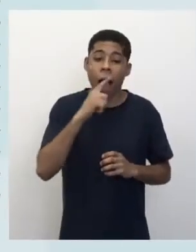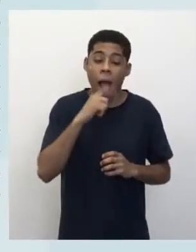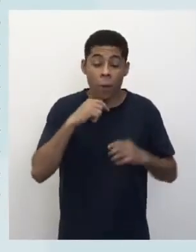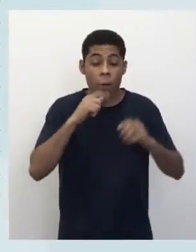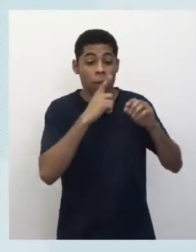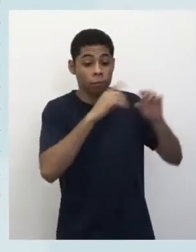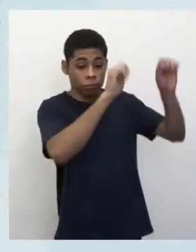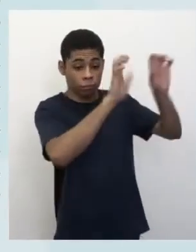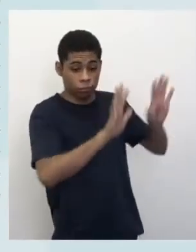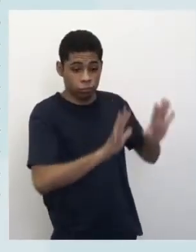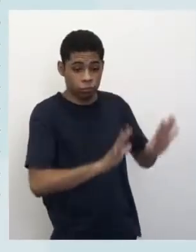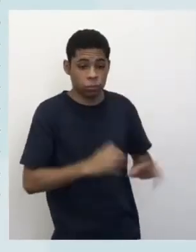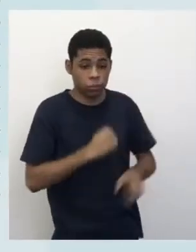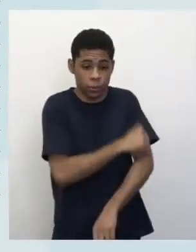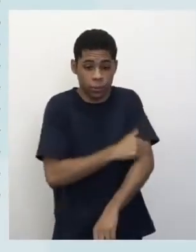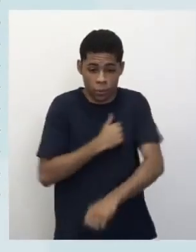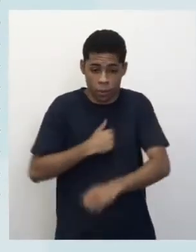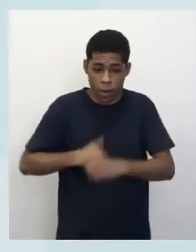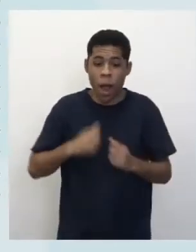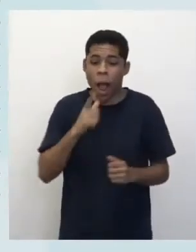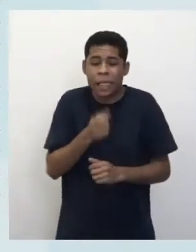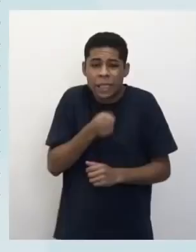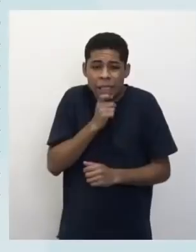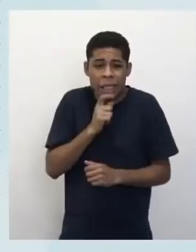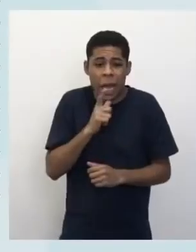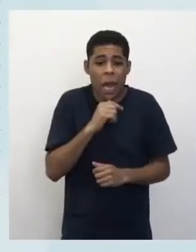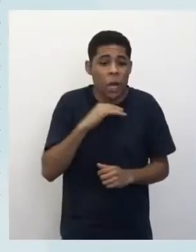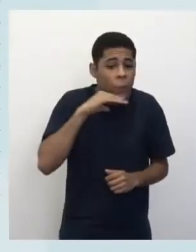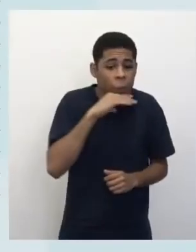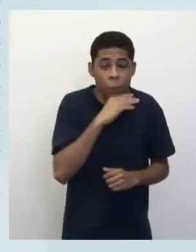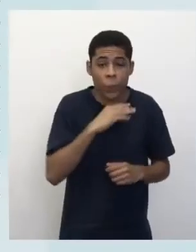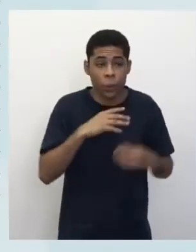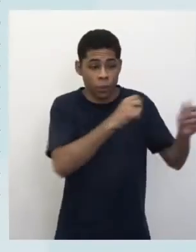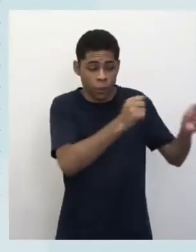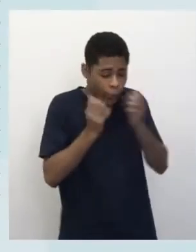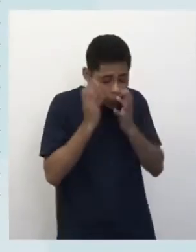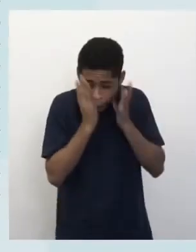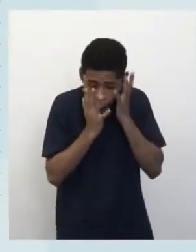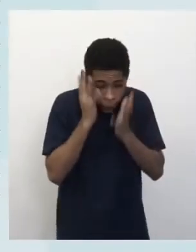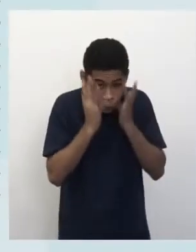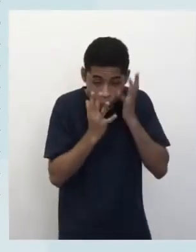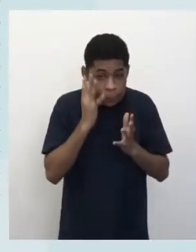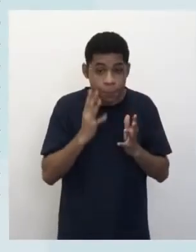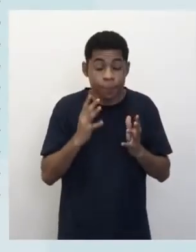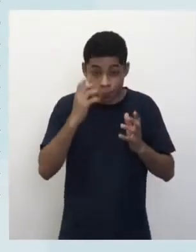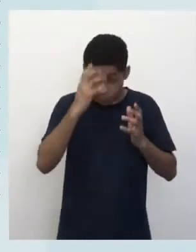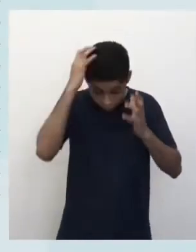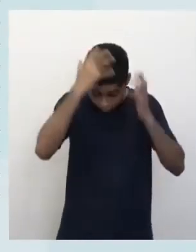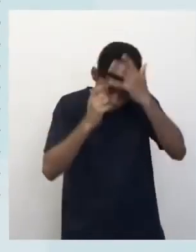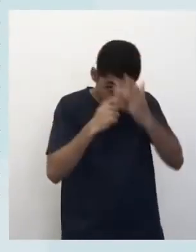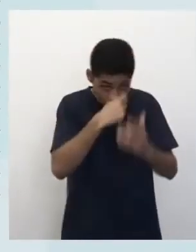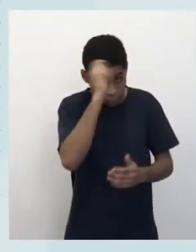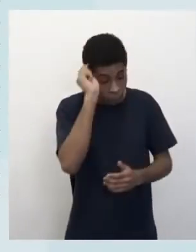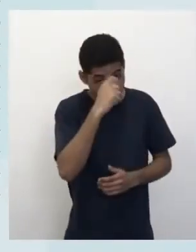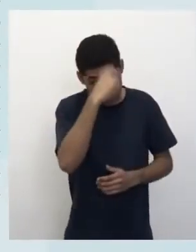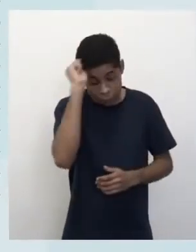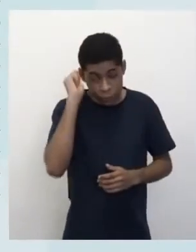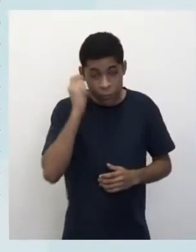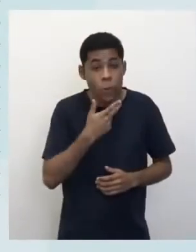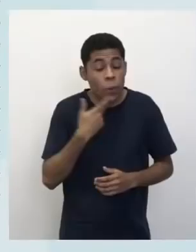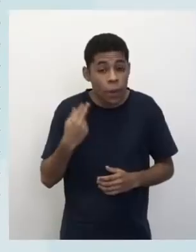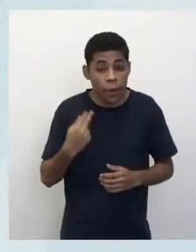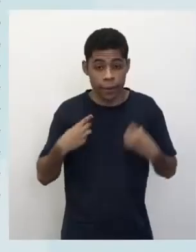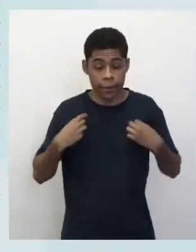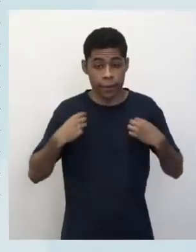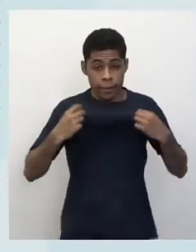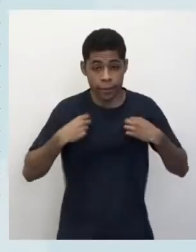cortina, sabonete, água fria, água quente, toalha. Creme para cabelo, pente. Cueca,